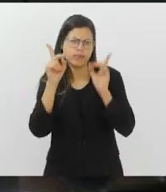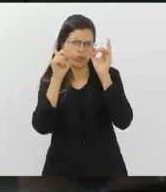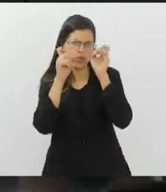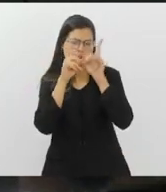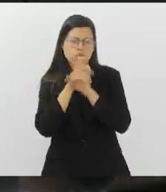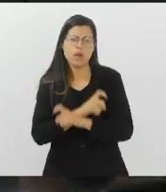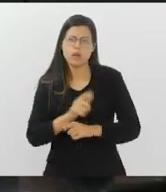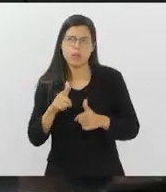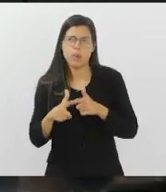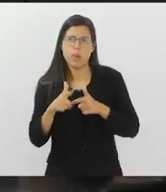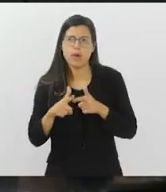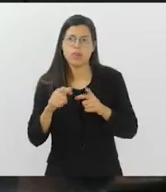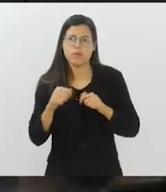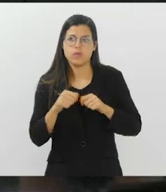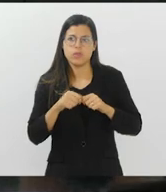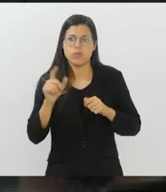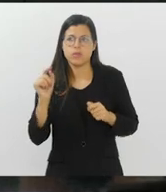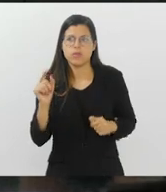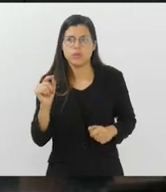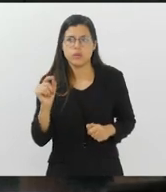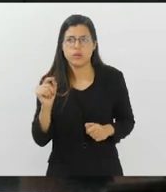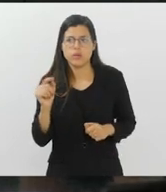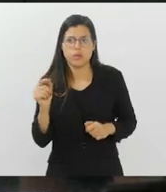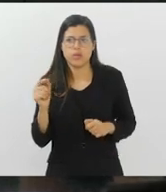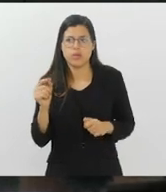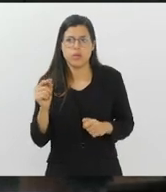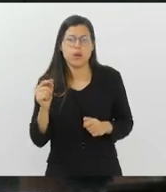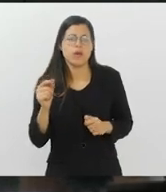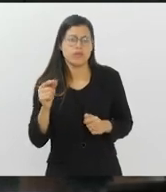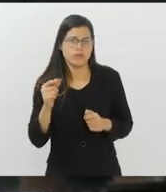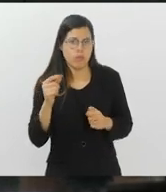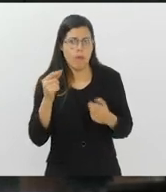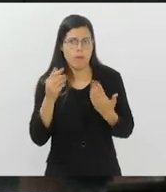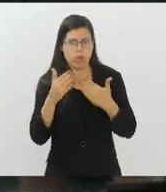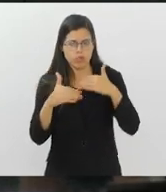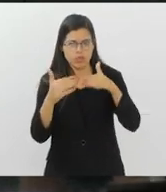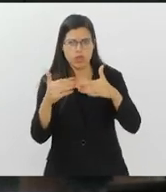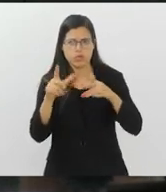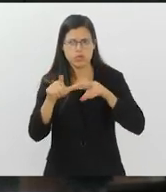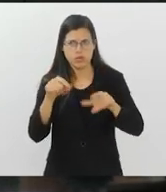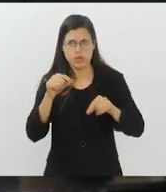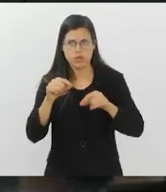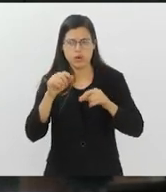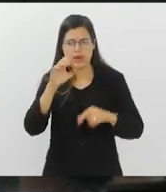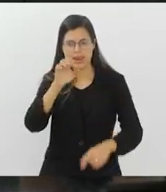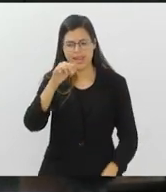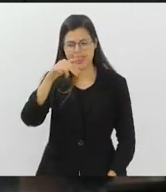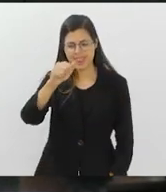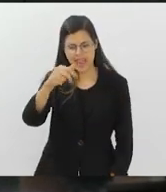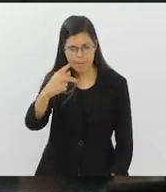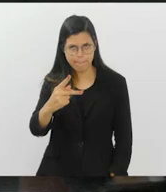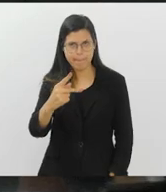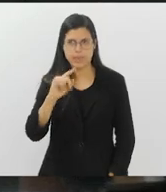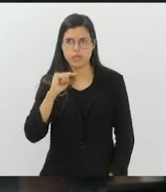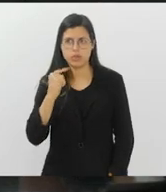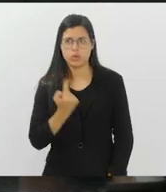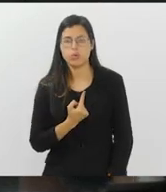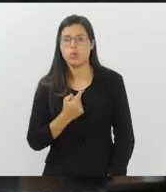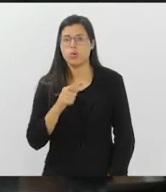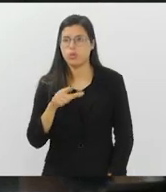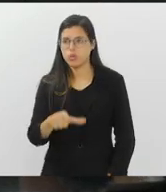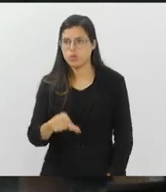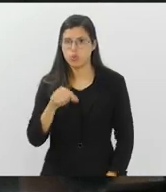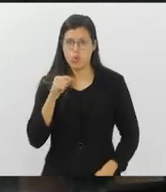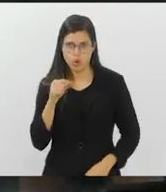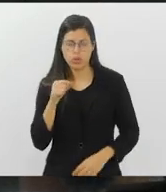nós estamos fazendo? Nós participamos de um processo seletivo junto à ENAP, e fomos, na verdade, até escolhidos